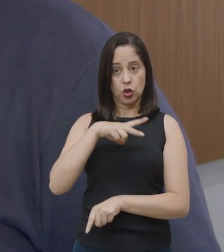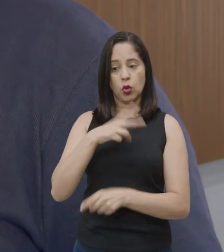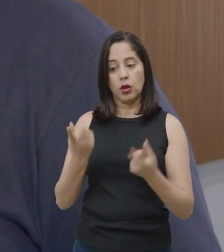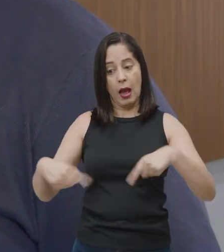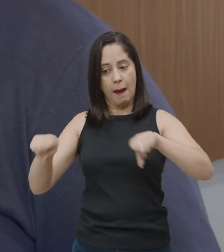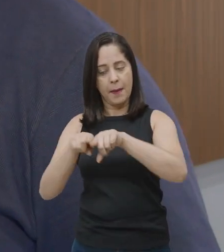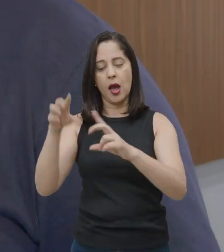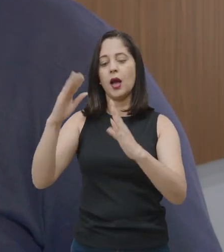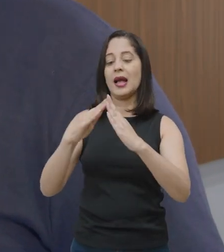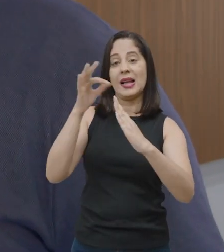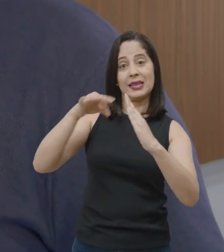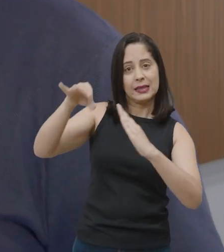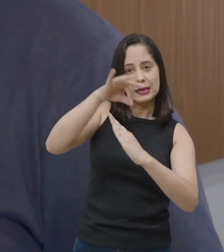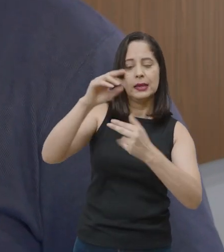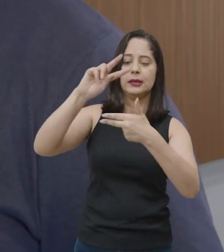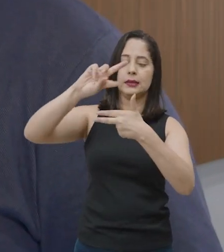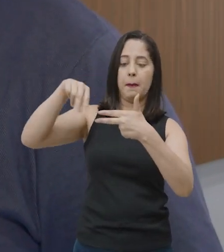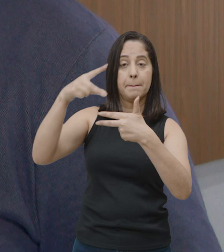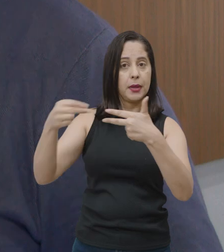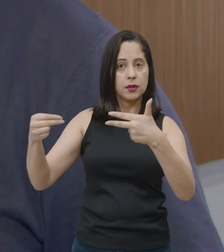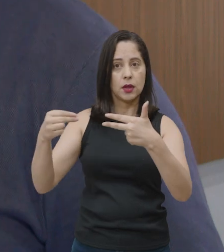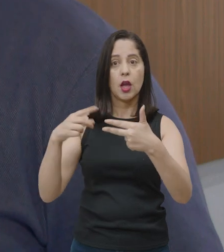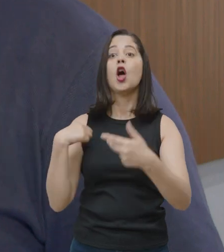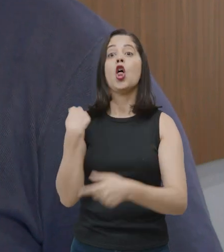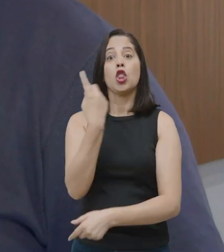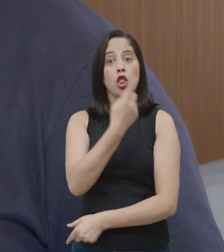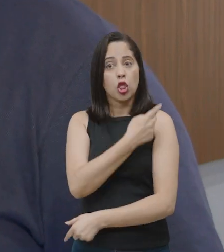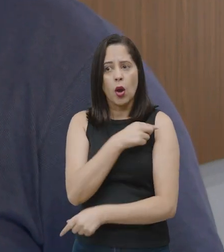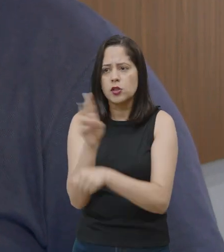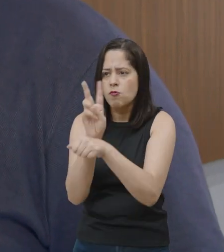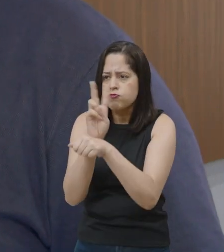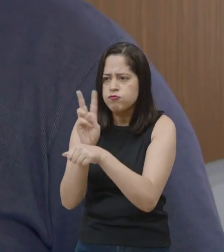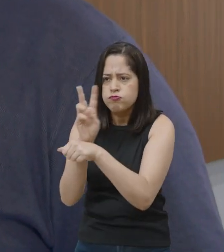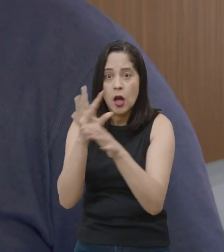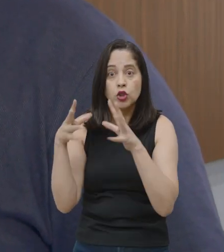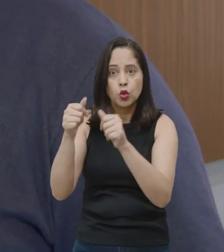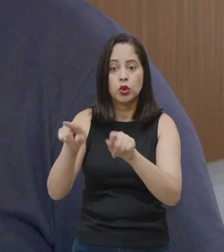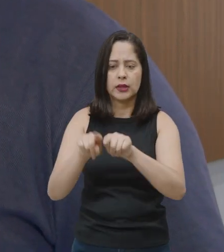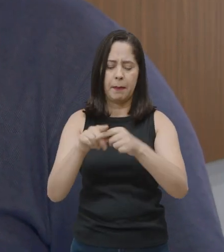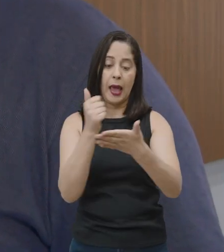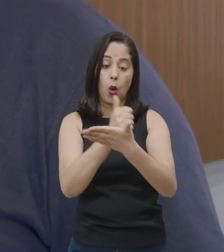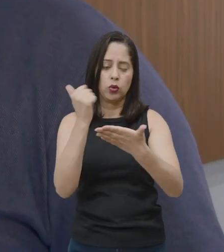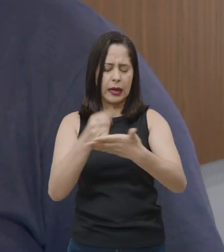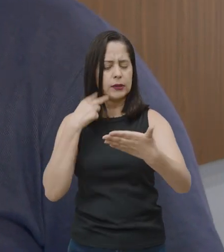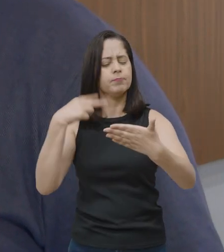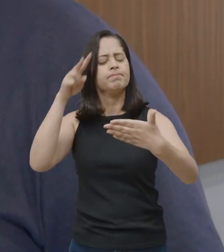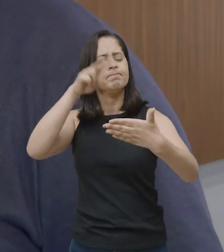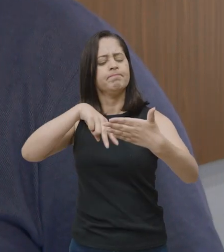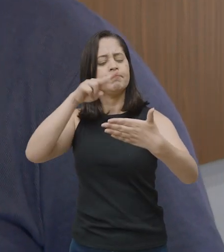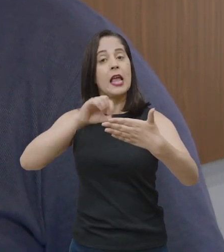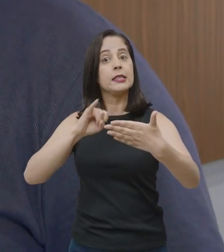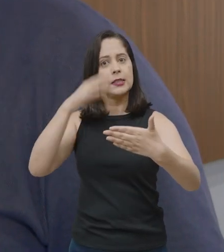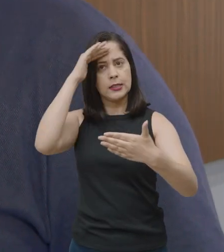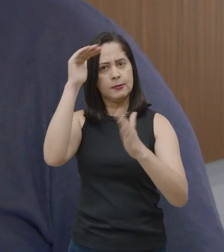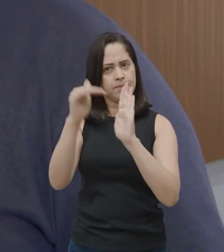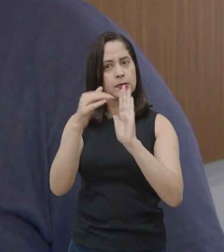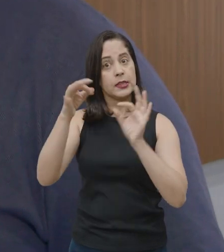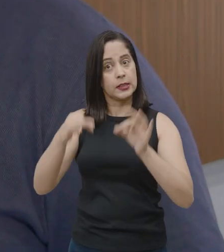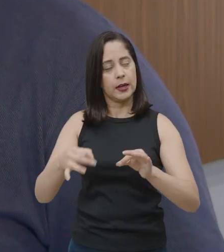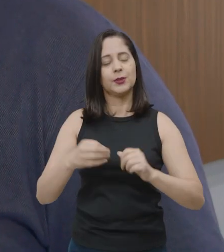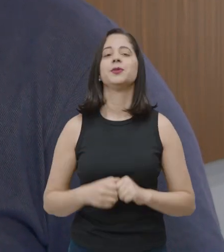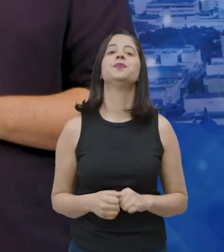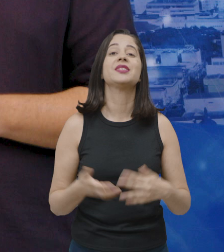que são conveniados, Santa Casa, Pio XII, todos esses serviços nós acompanhamos de perto, e os contratos também, para ver se estão